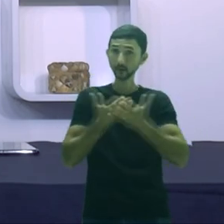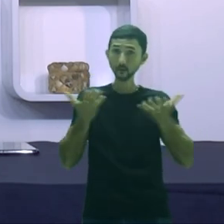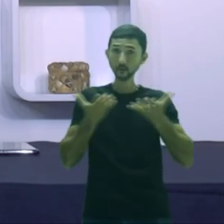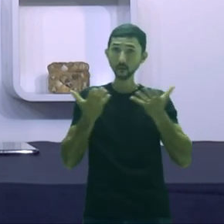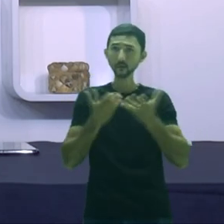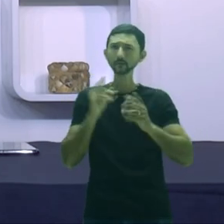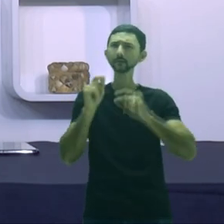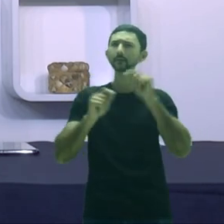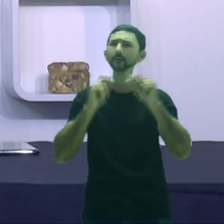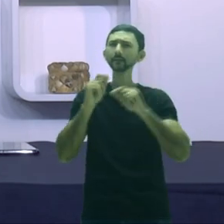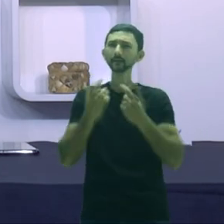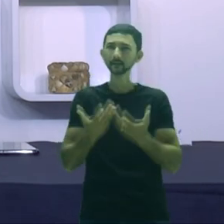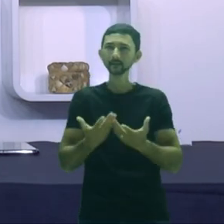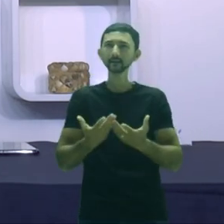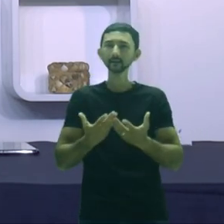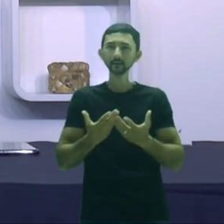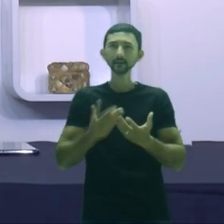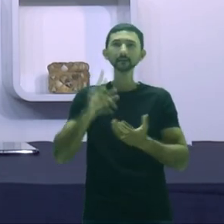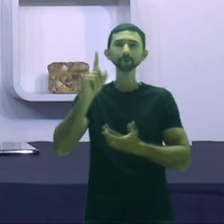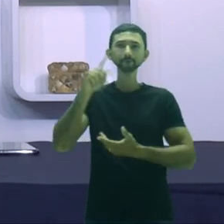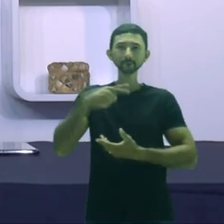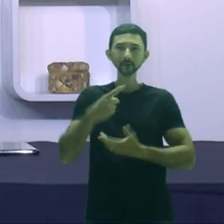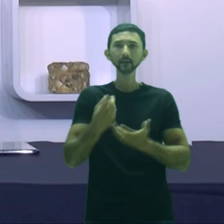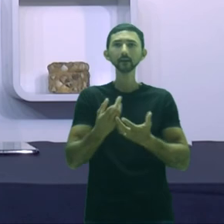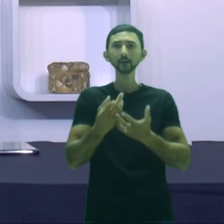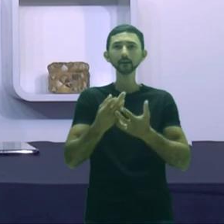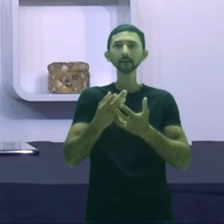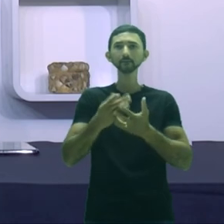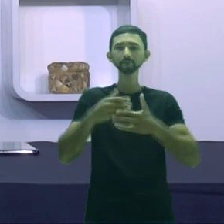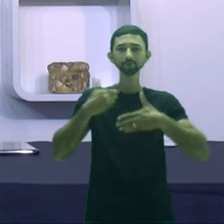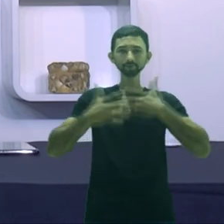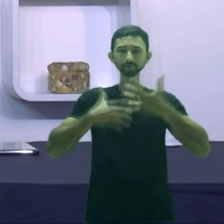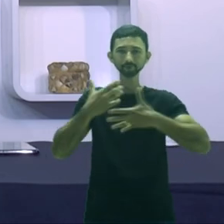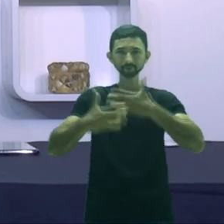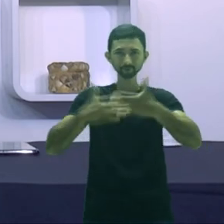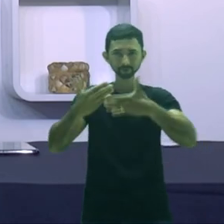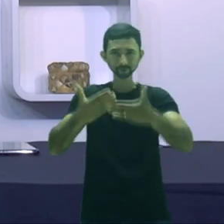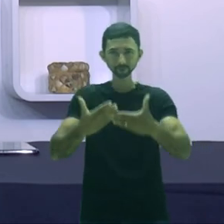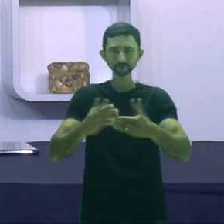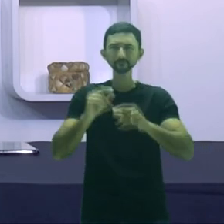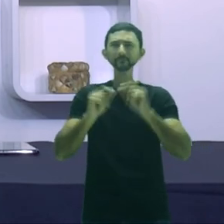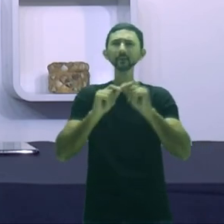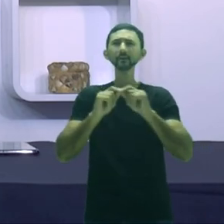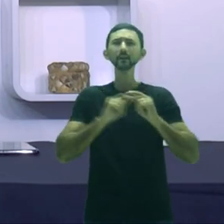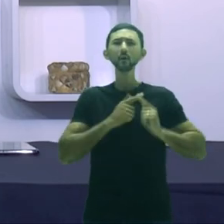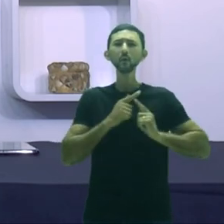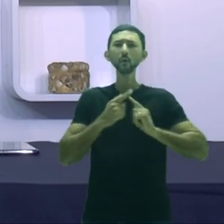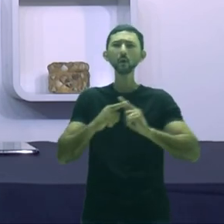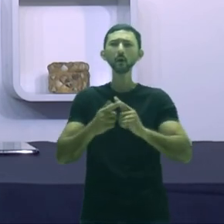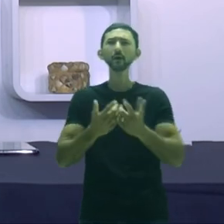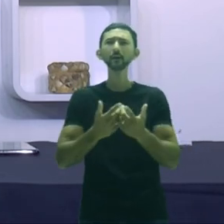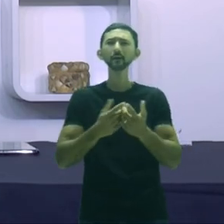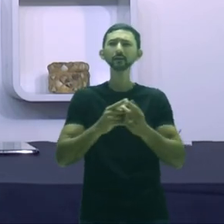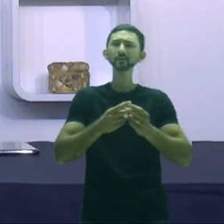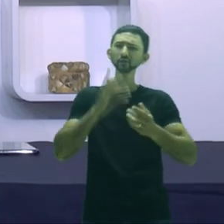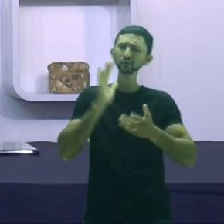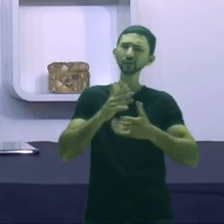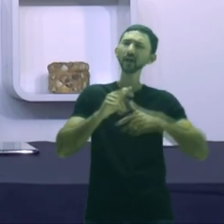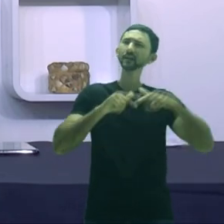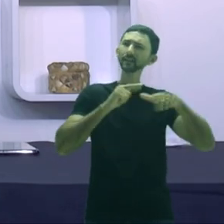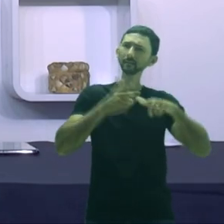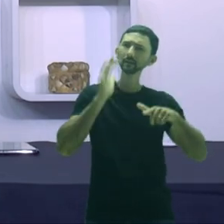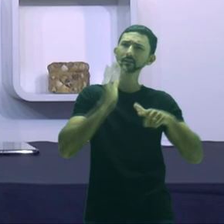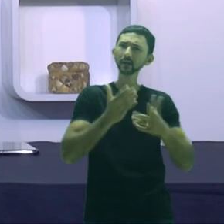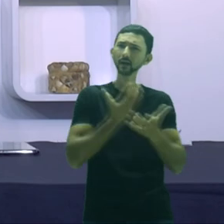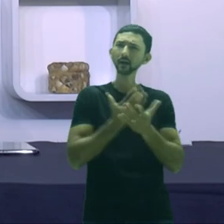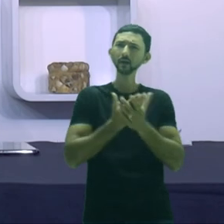hoje para você, é justamente hereditariedade. Aí você pode até perguntar, professor, mas nós não trabalhamos hereditariedade